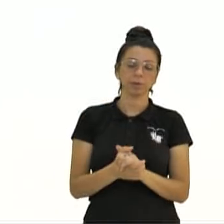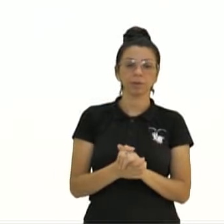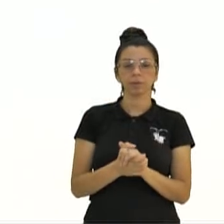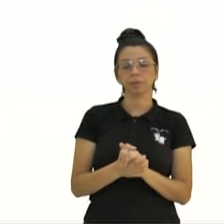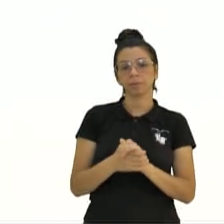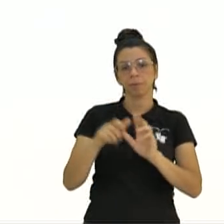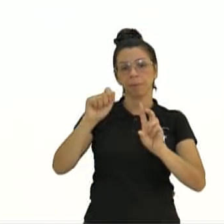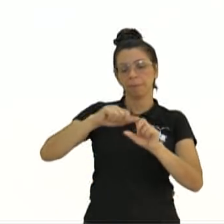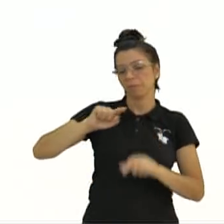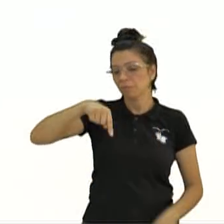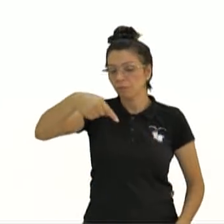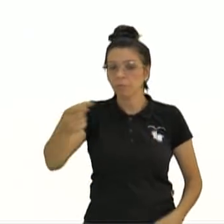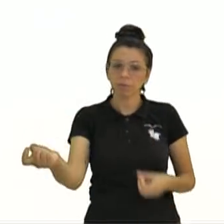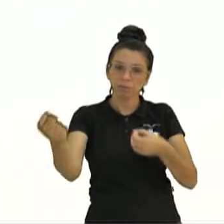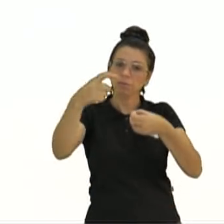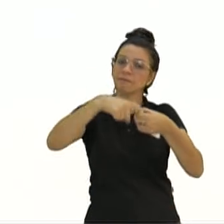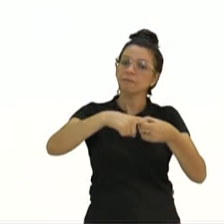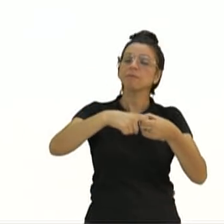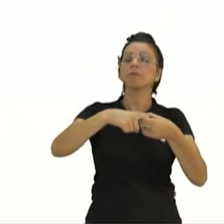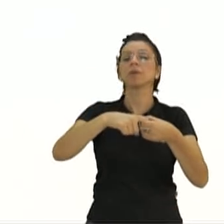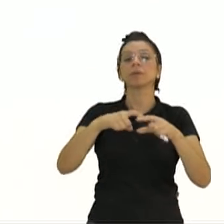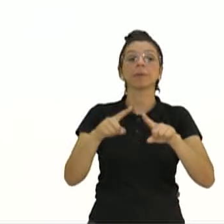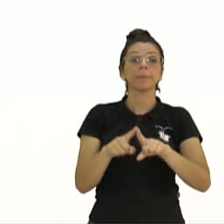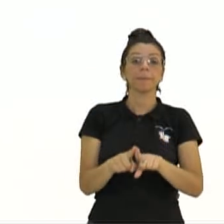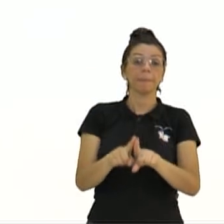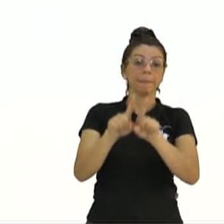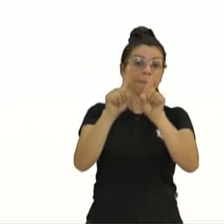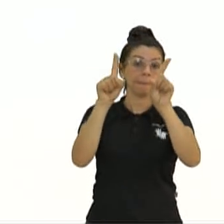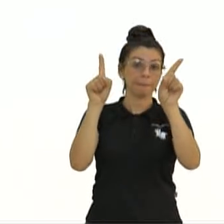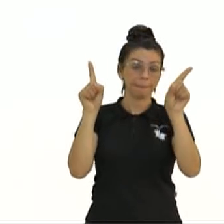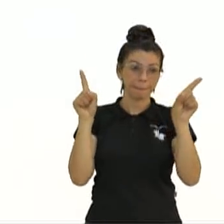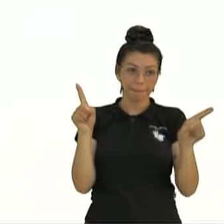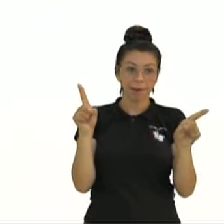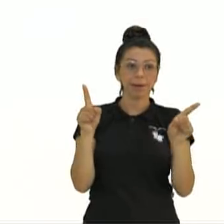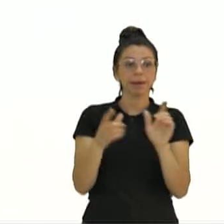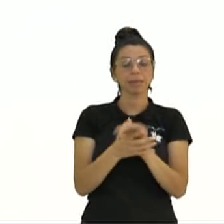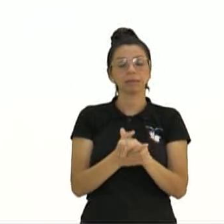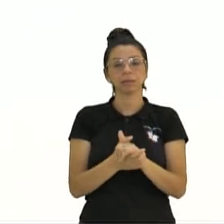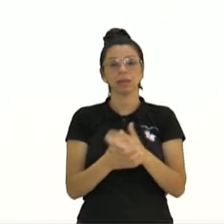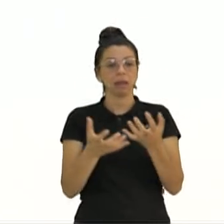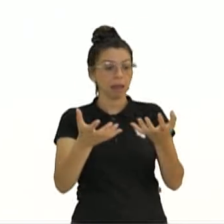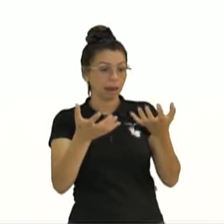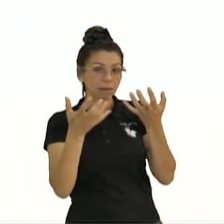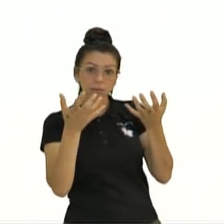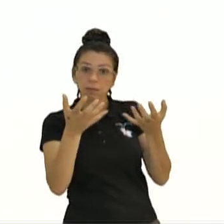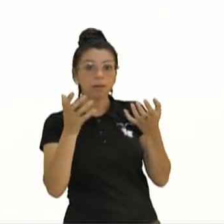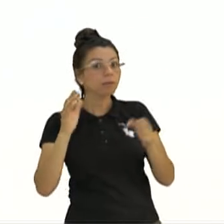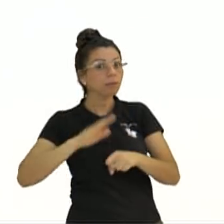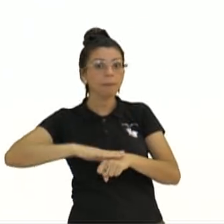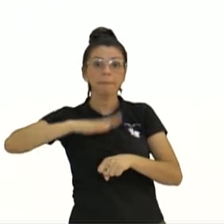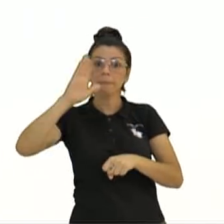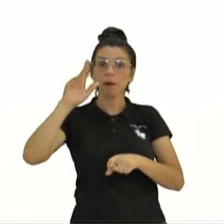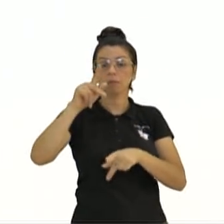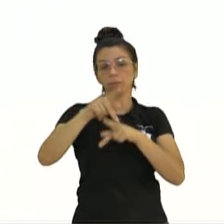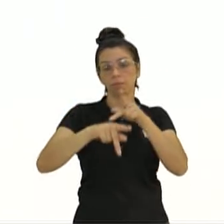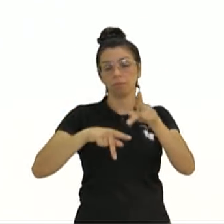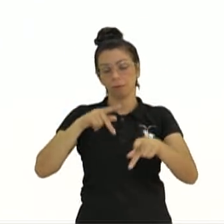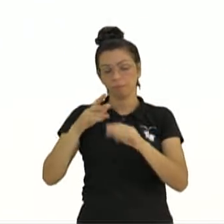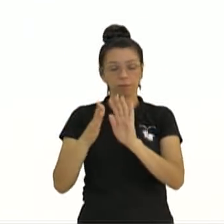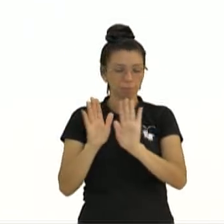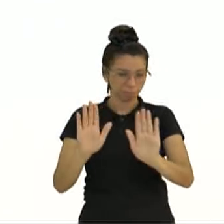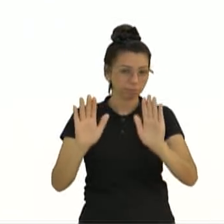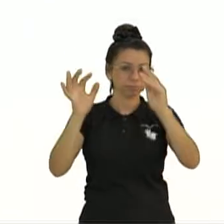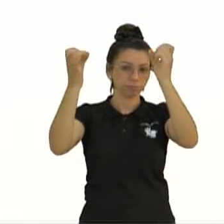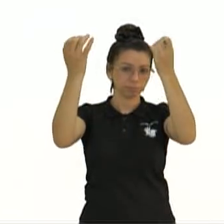depois, ele retorna. Mas a recepção não foi bem a que ele esperava. Então, vamos fazer uma